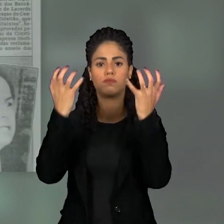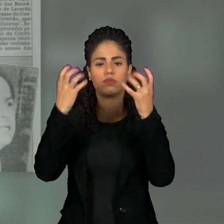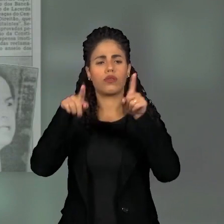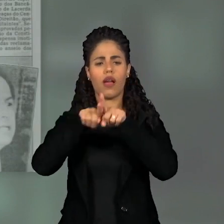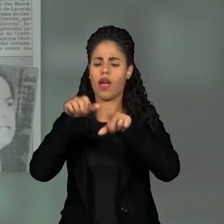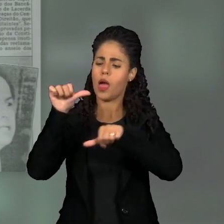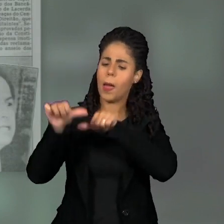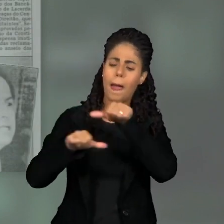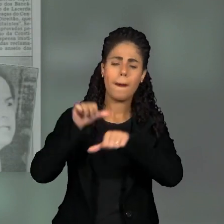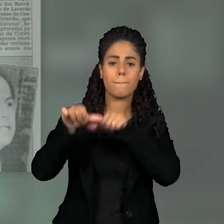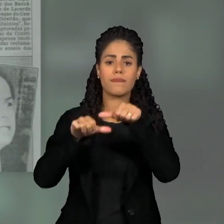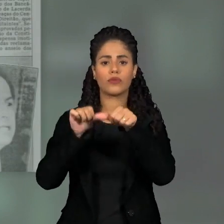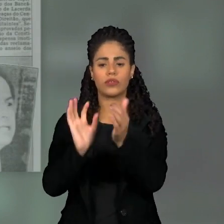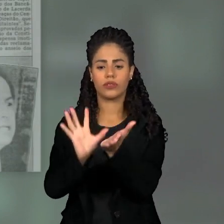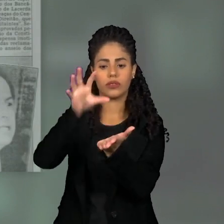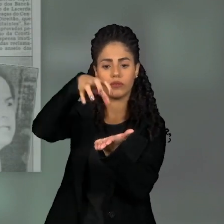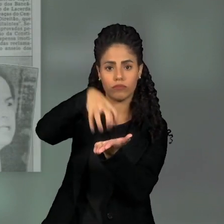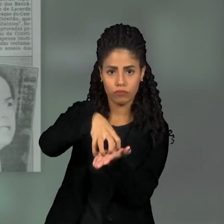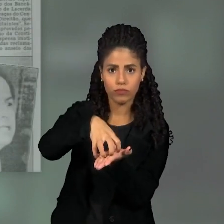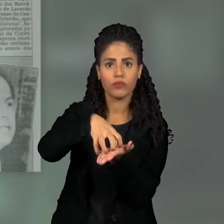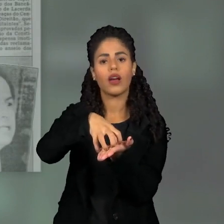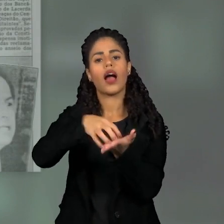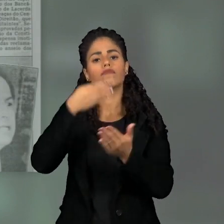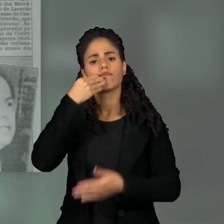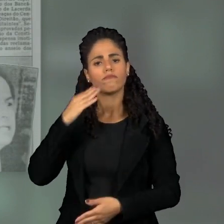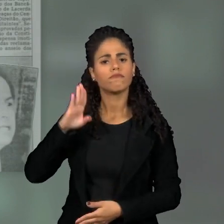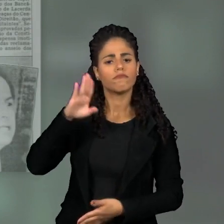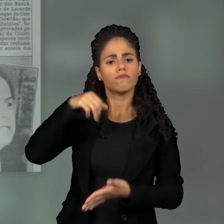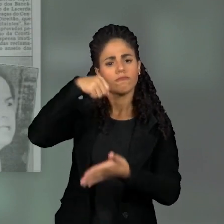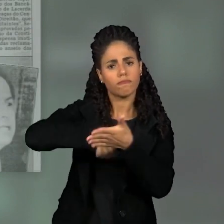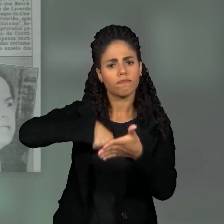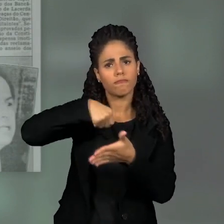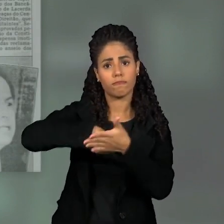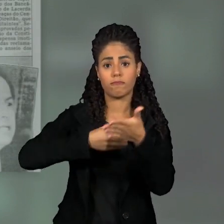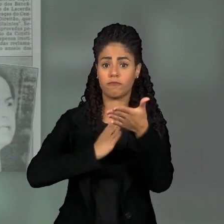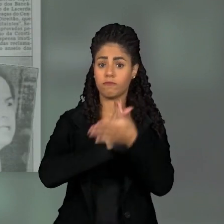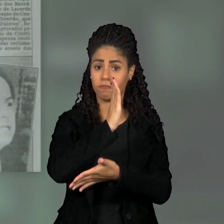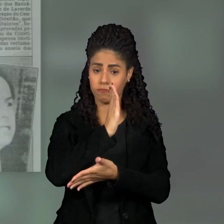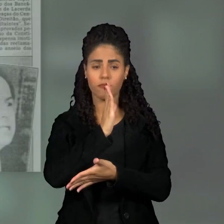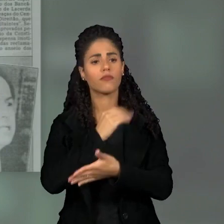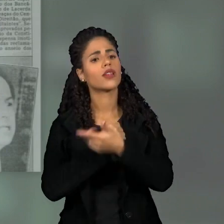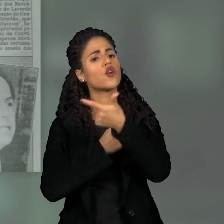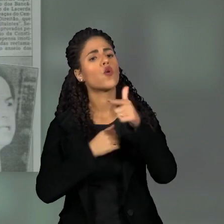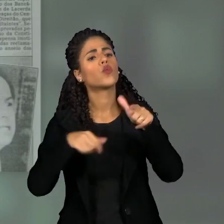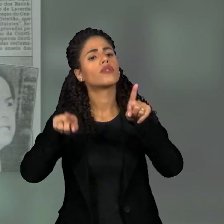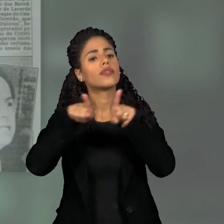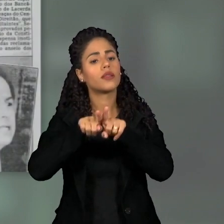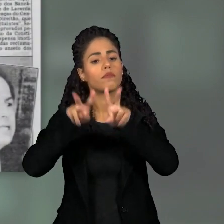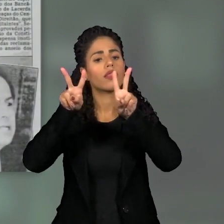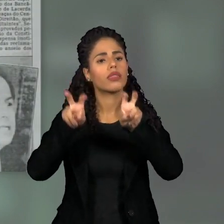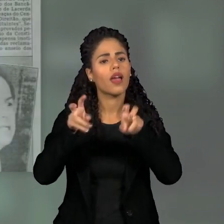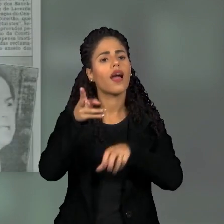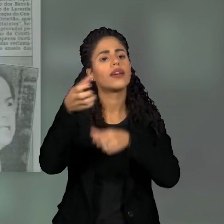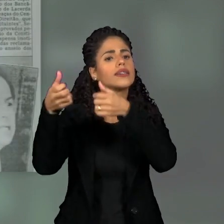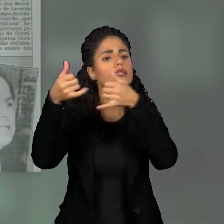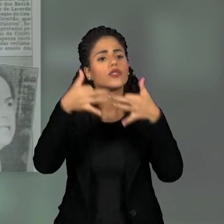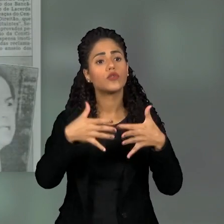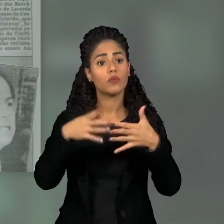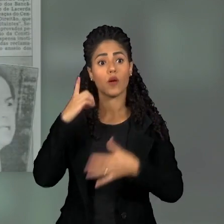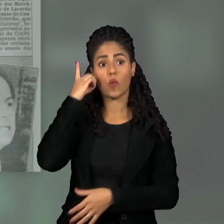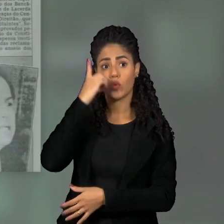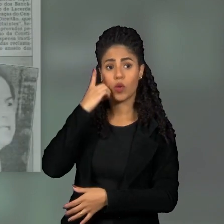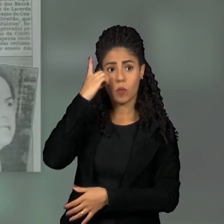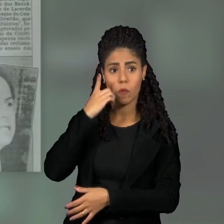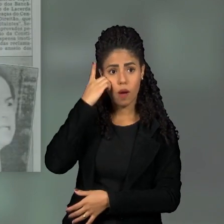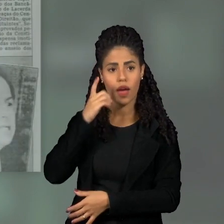regimento, Centrão tem pressa, promete luta em plenário para aprovar. Entre outras coisas, a matéria traz a fala de um deputado, Roberto